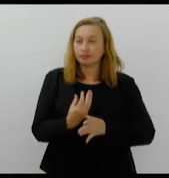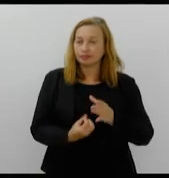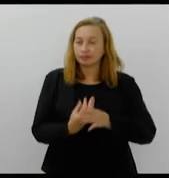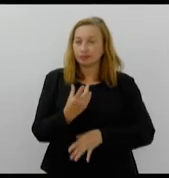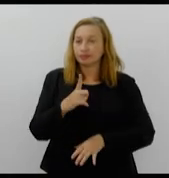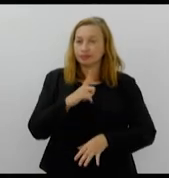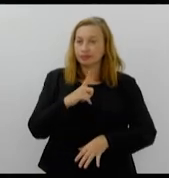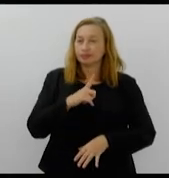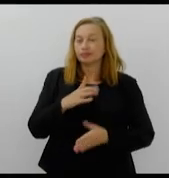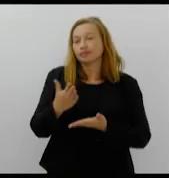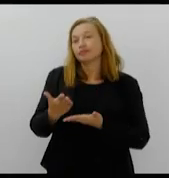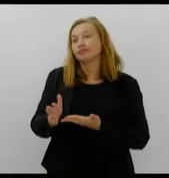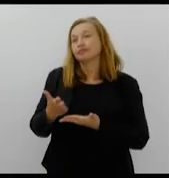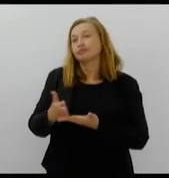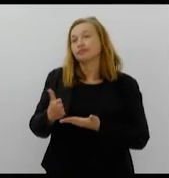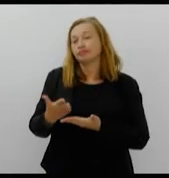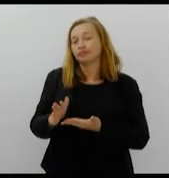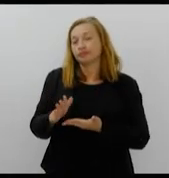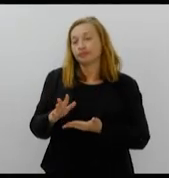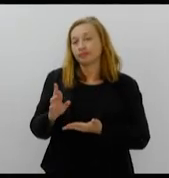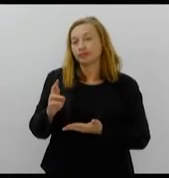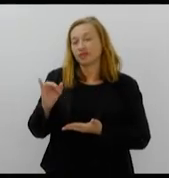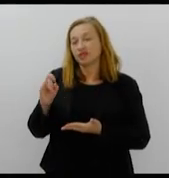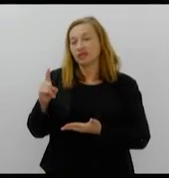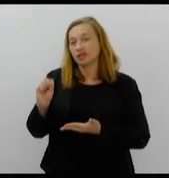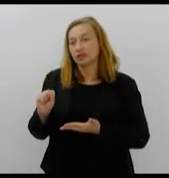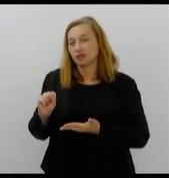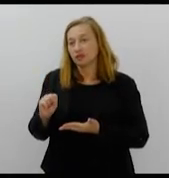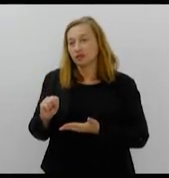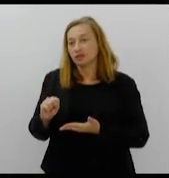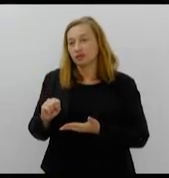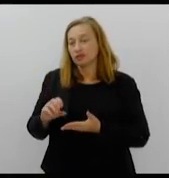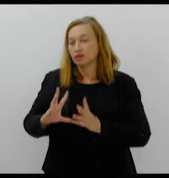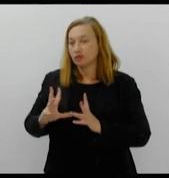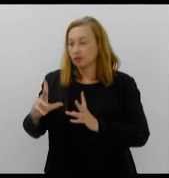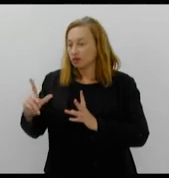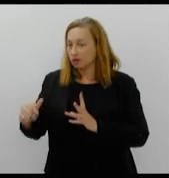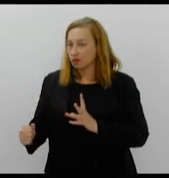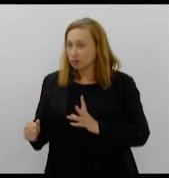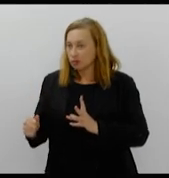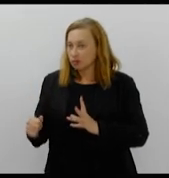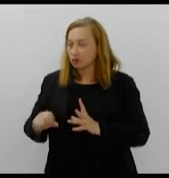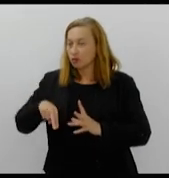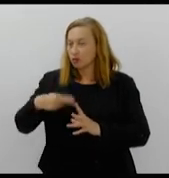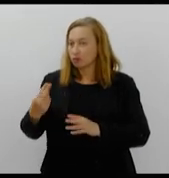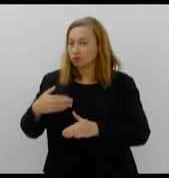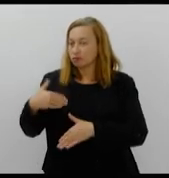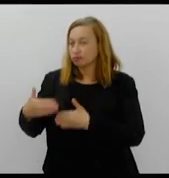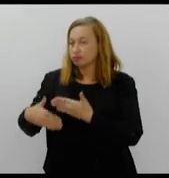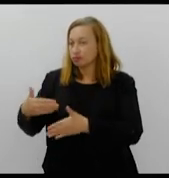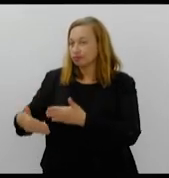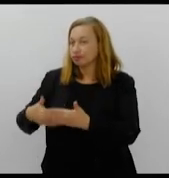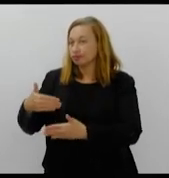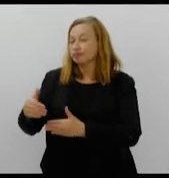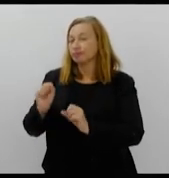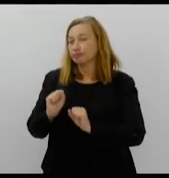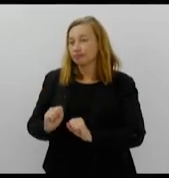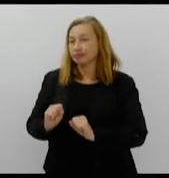um resíduo que ou ele foi descontaminado ou ele tem um processo que ele possa ser